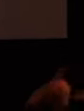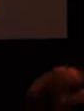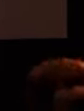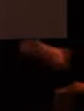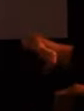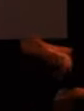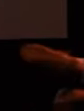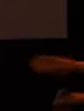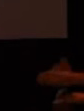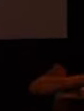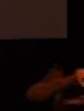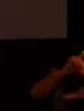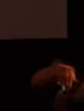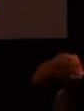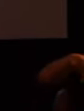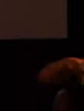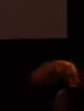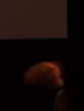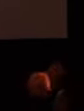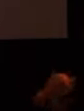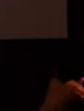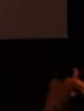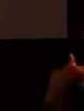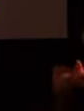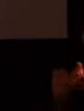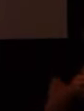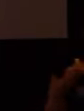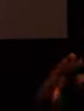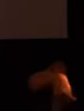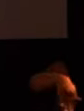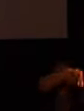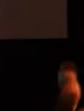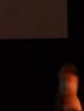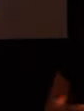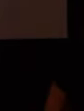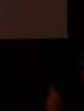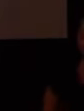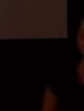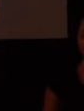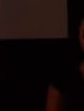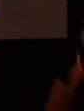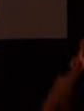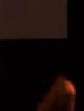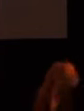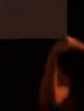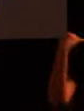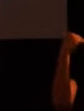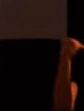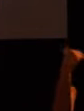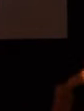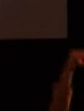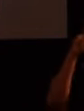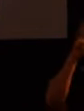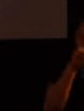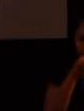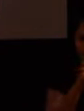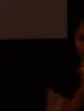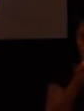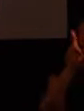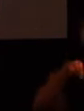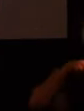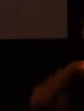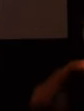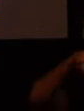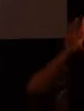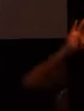que estabelecemos faixa, nós trouxemos aí o critério de admitir um escalonamento